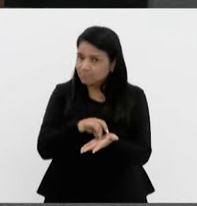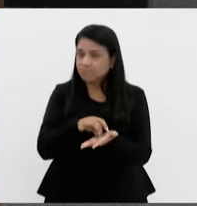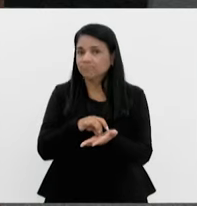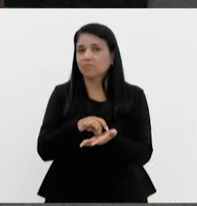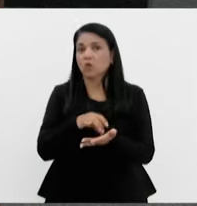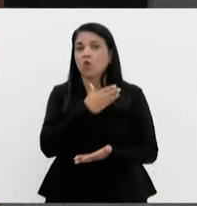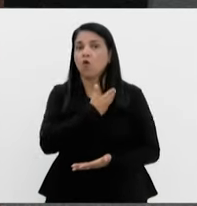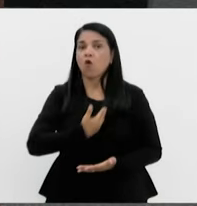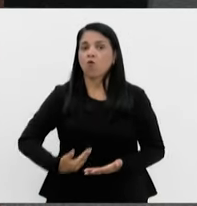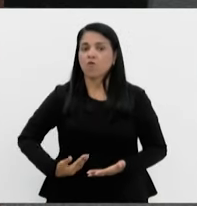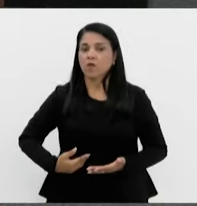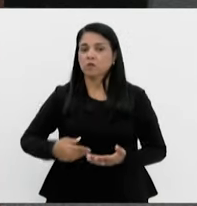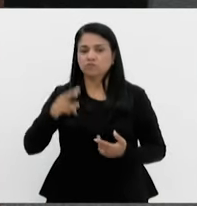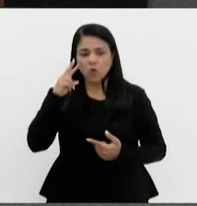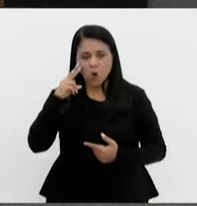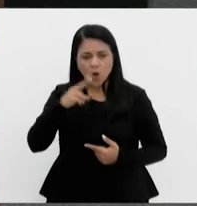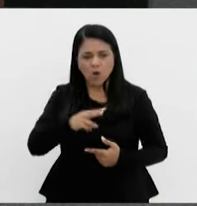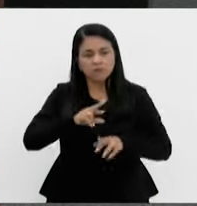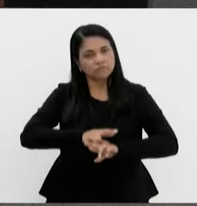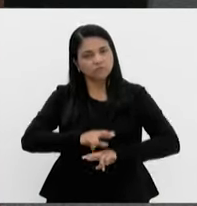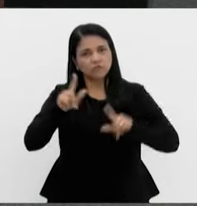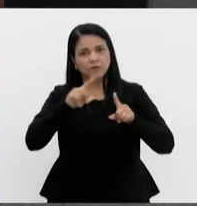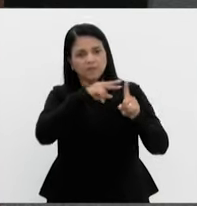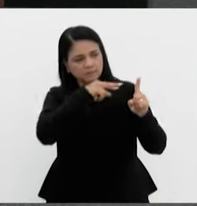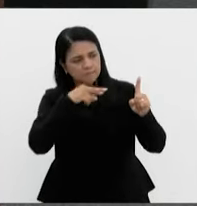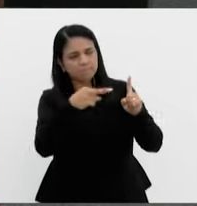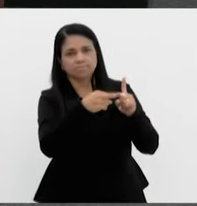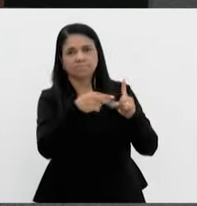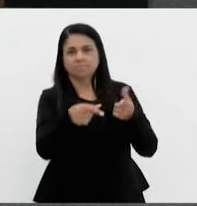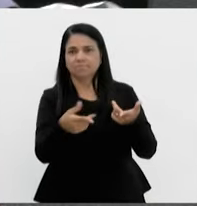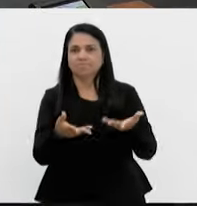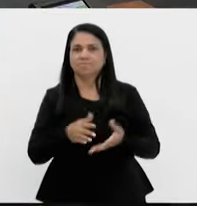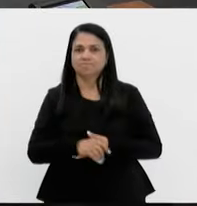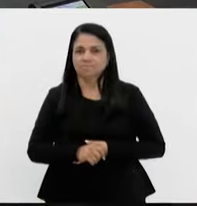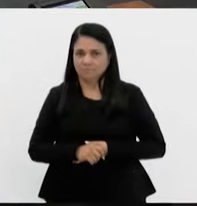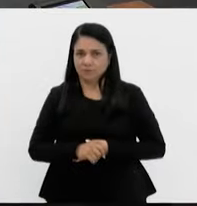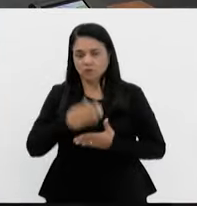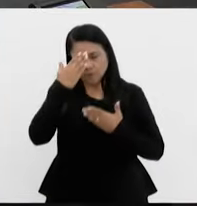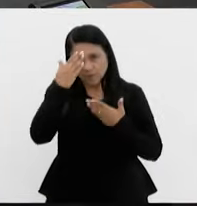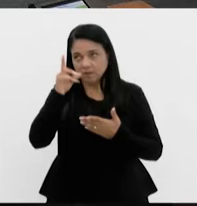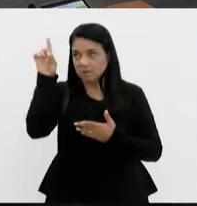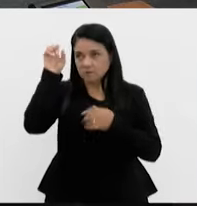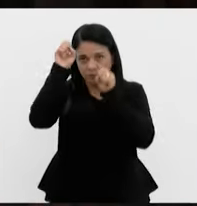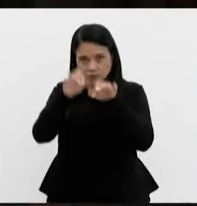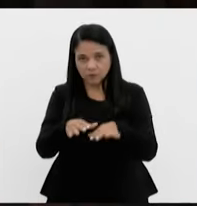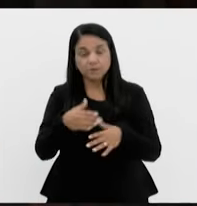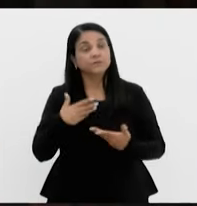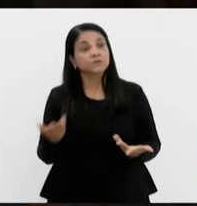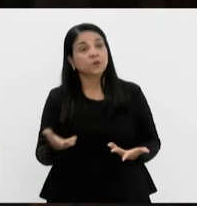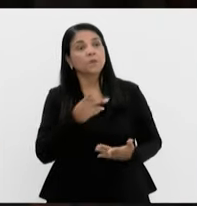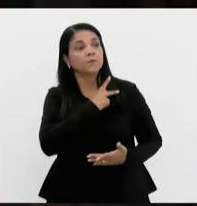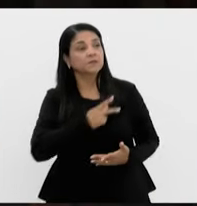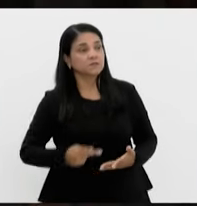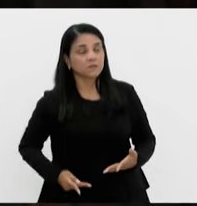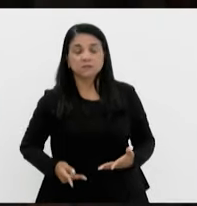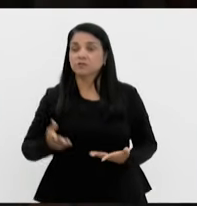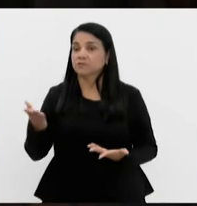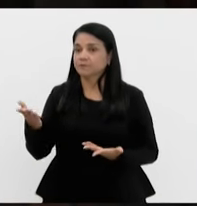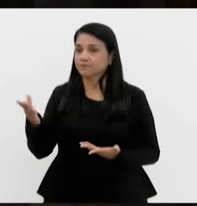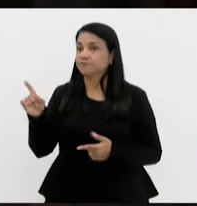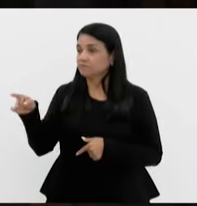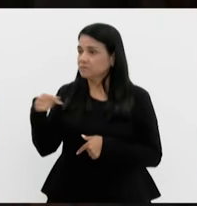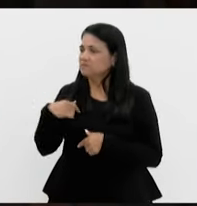ter um olhar diferenciado que Deus abençoe obrigado Presidente índia tava lá muito obrigado nosso Nobre